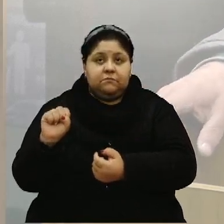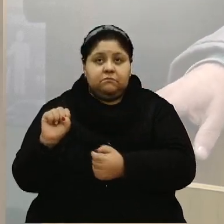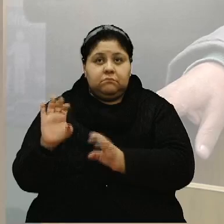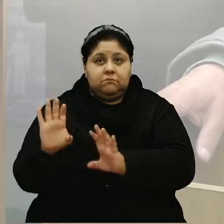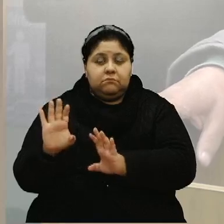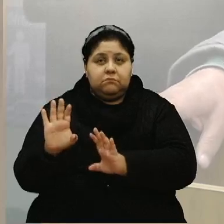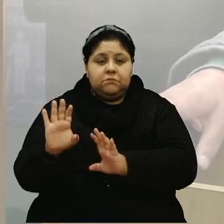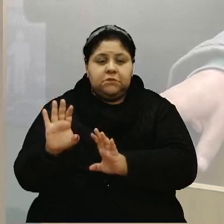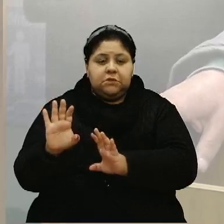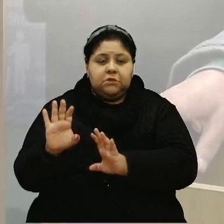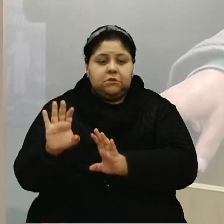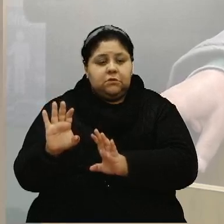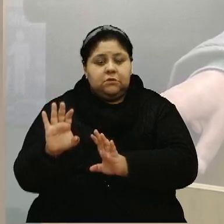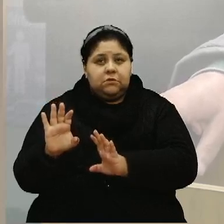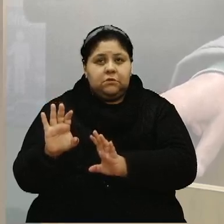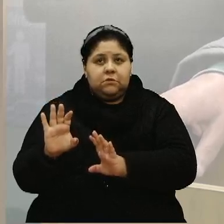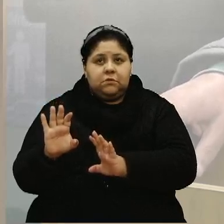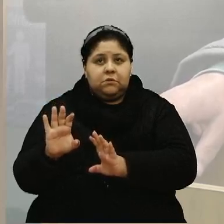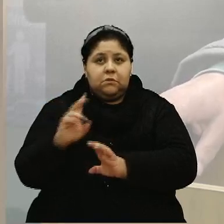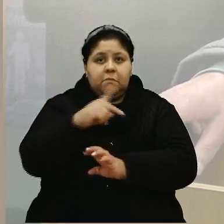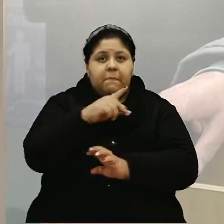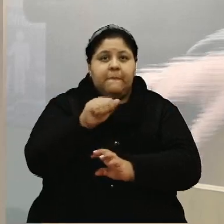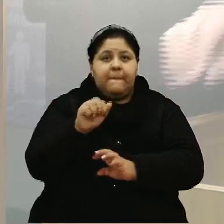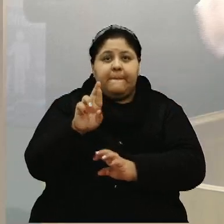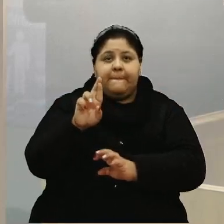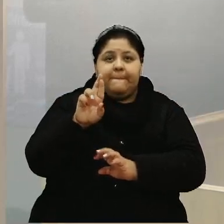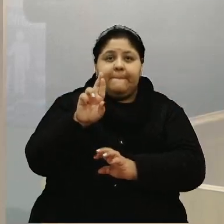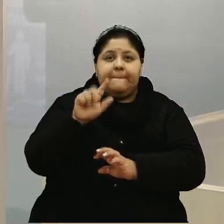lá do Parque Oasis.